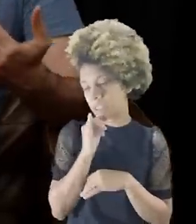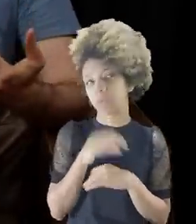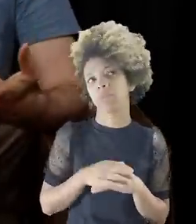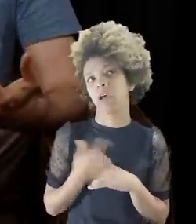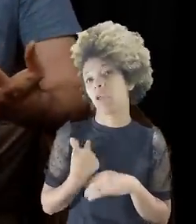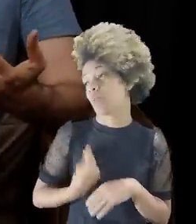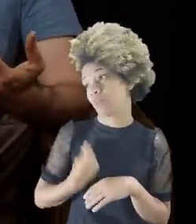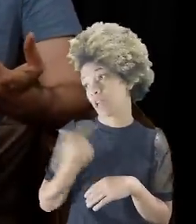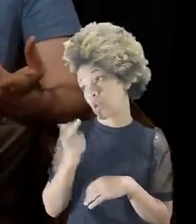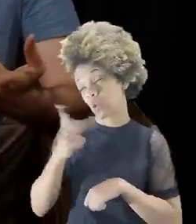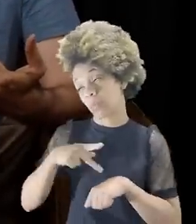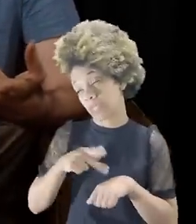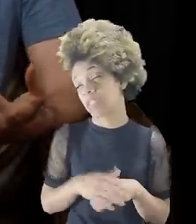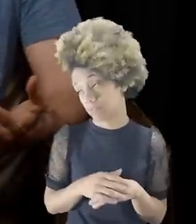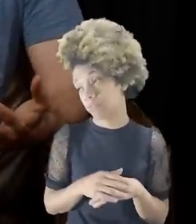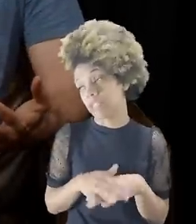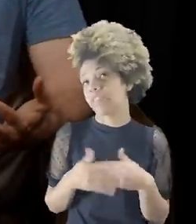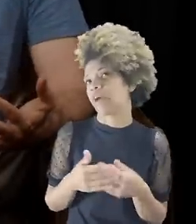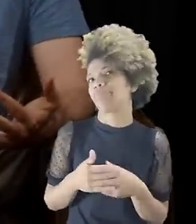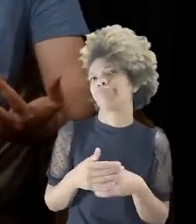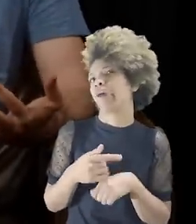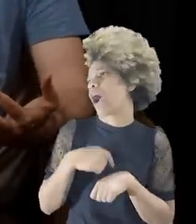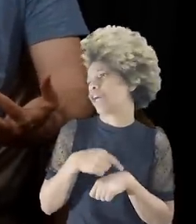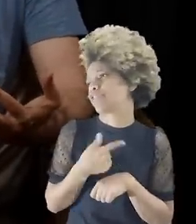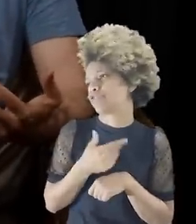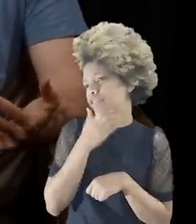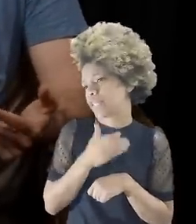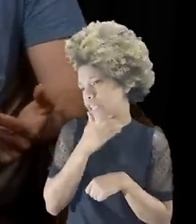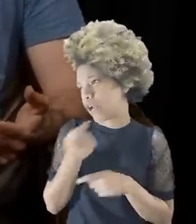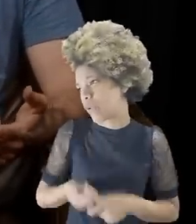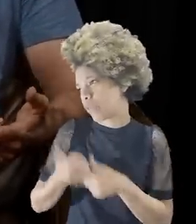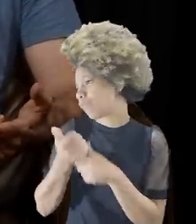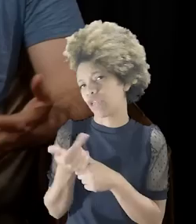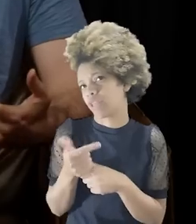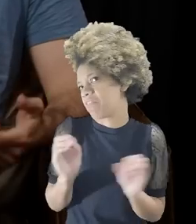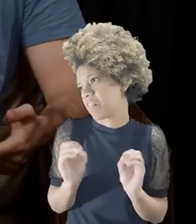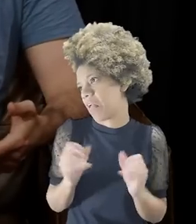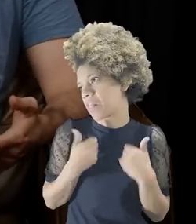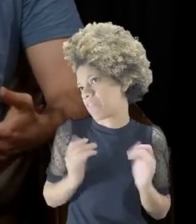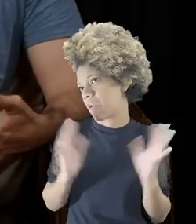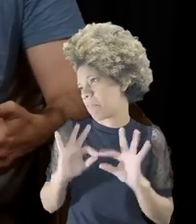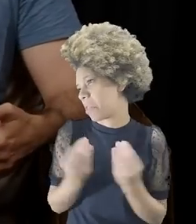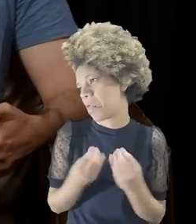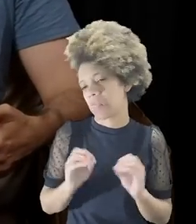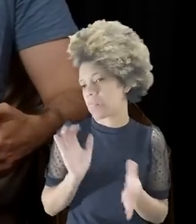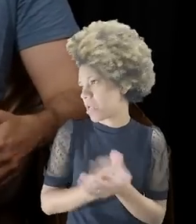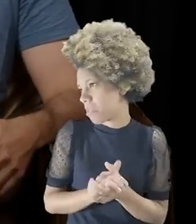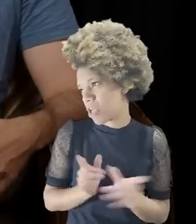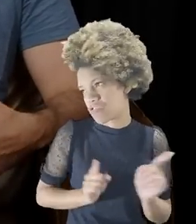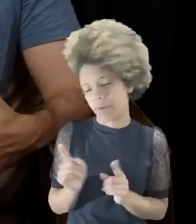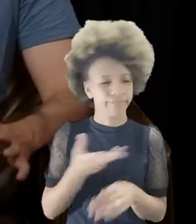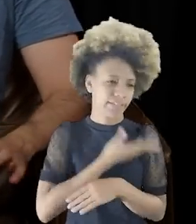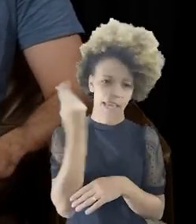Morei muito tempo fora também então por muitos anos eu não tive Natal Réveillon com família nada aniversário casamento de